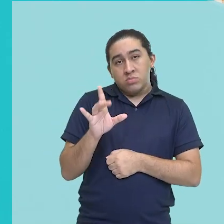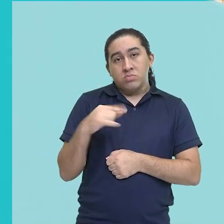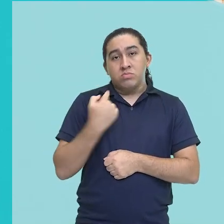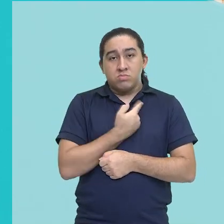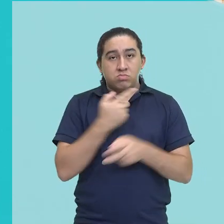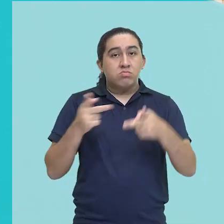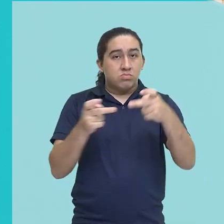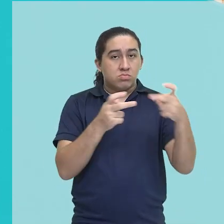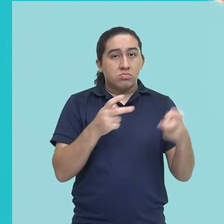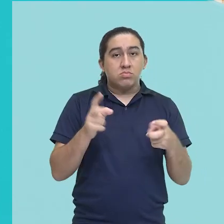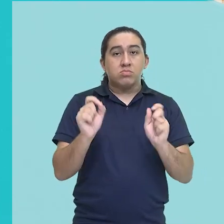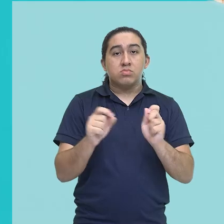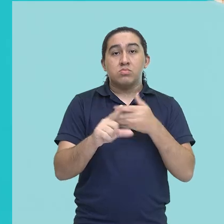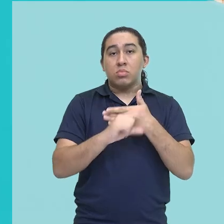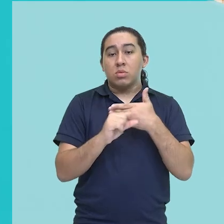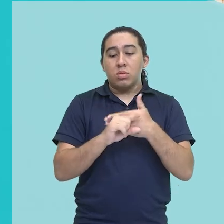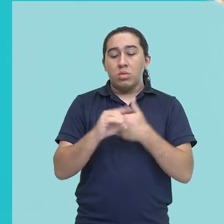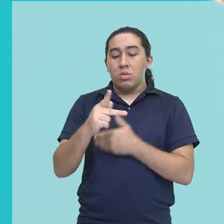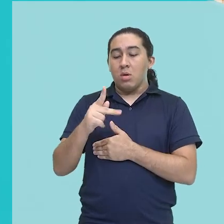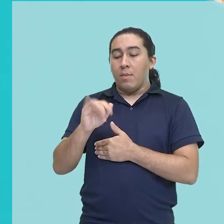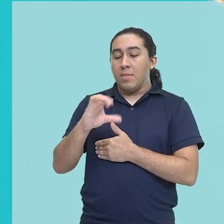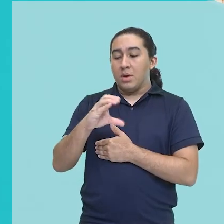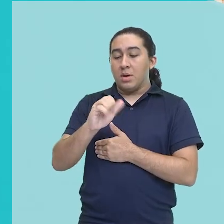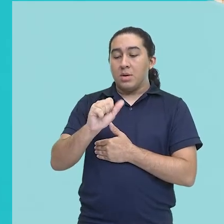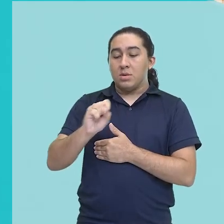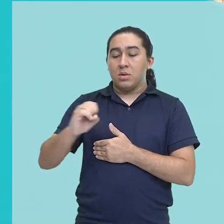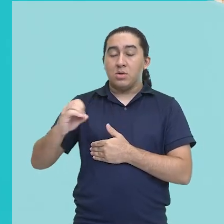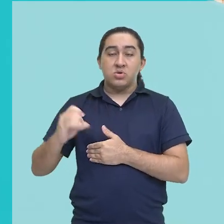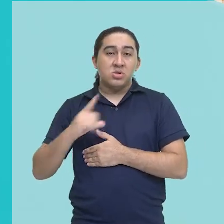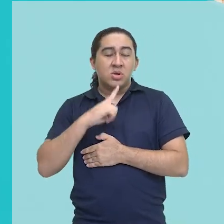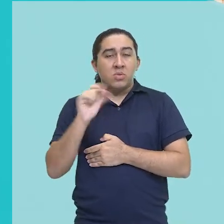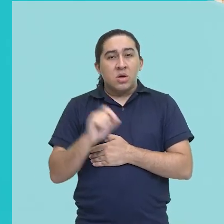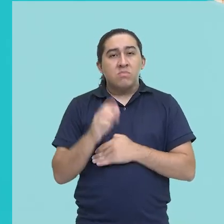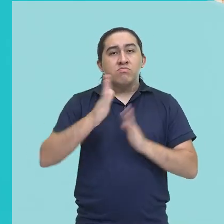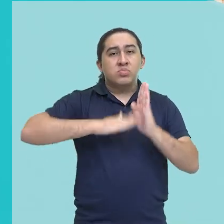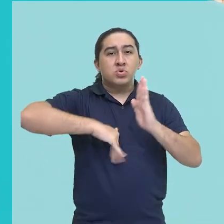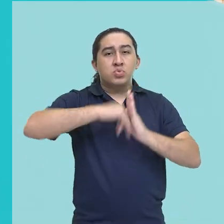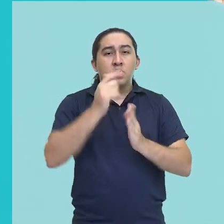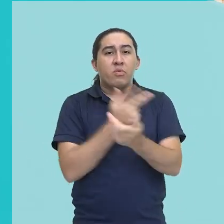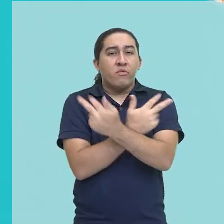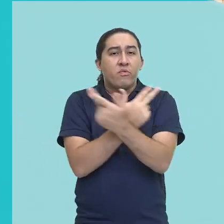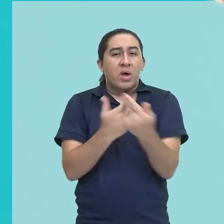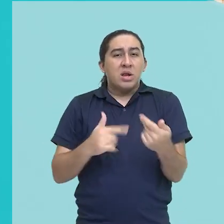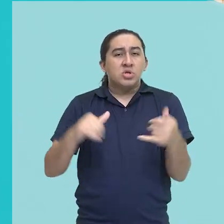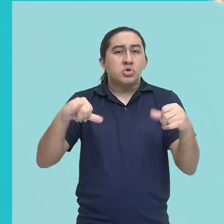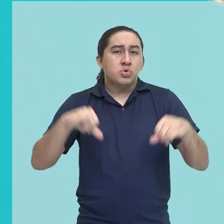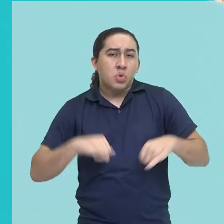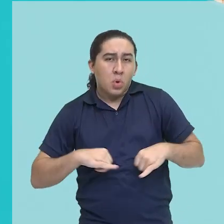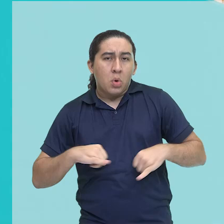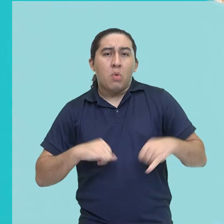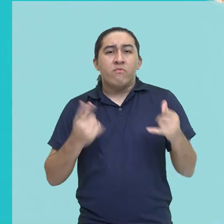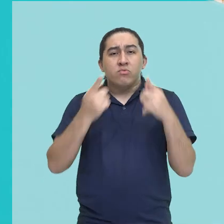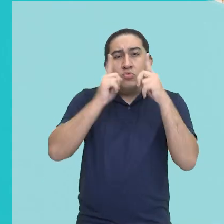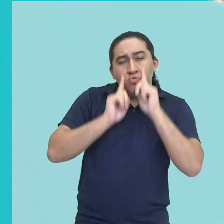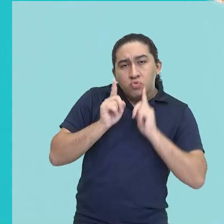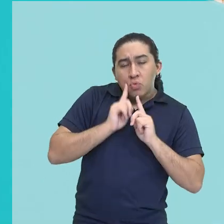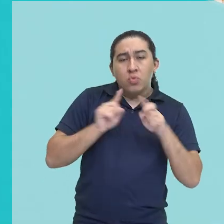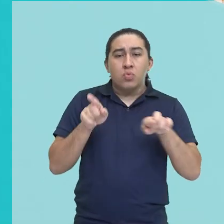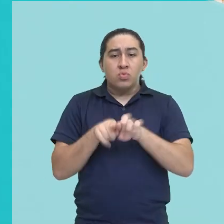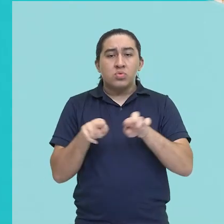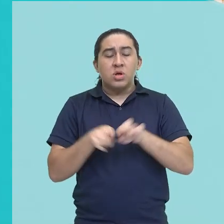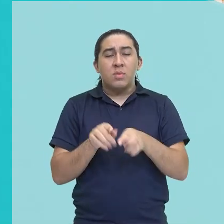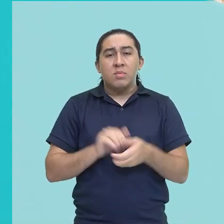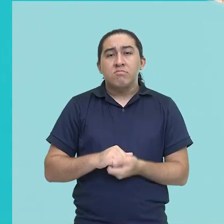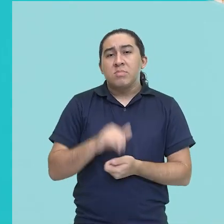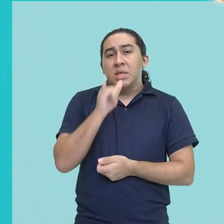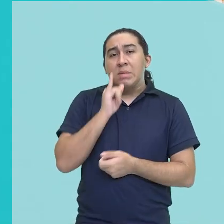Pablo Picasso, a questão do lamento, da dor, e pode ser policromática, que transmite alegria. Vamos colocar aí um